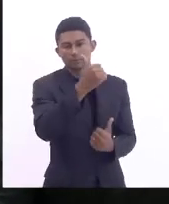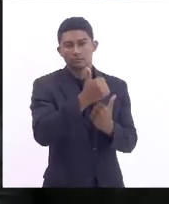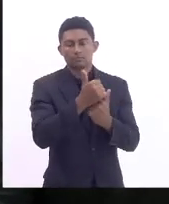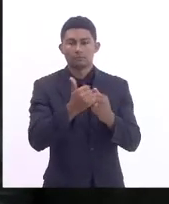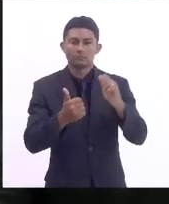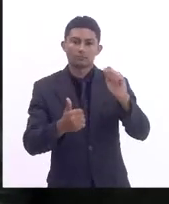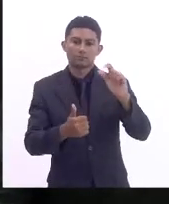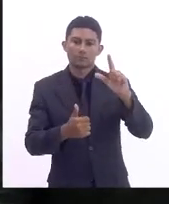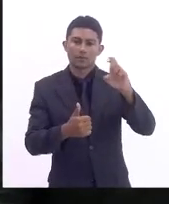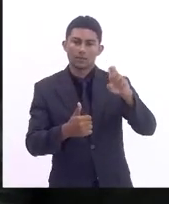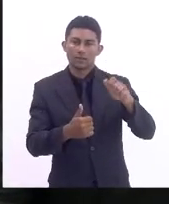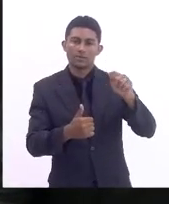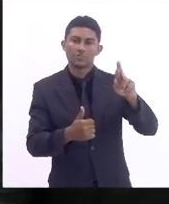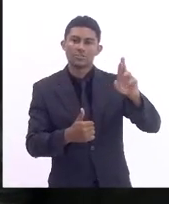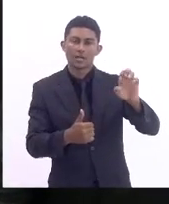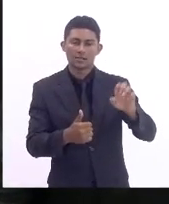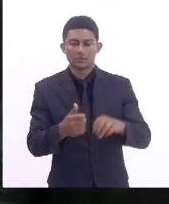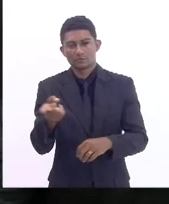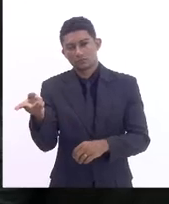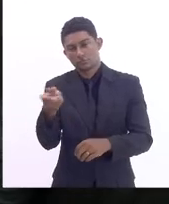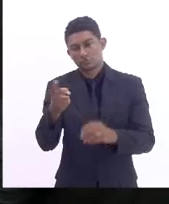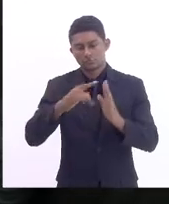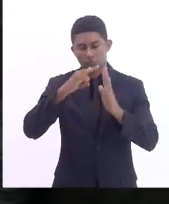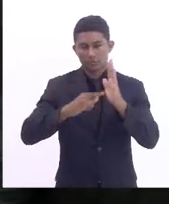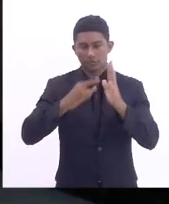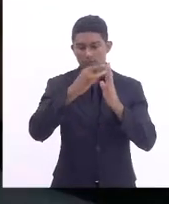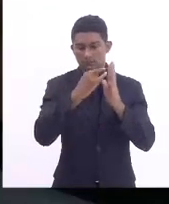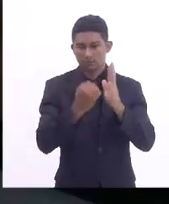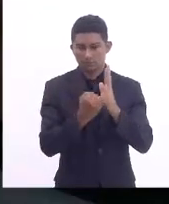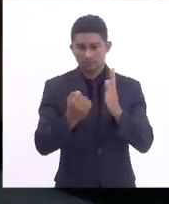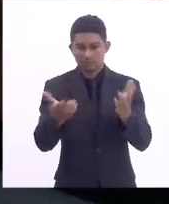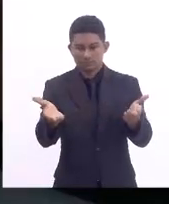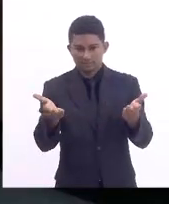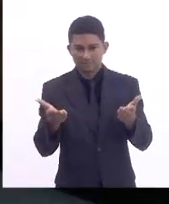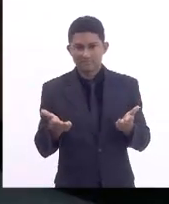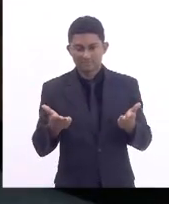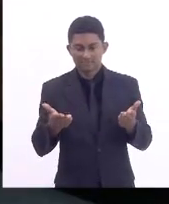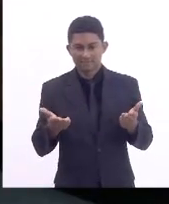Alexandre de Oliveira Abreu para receber o termo de posse e